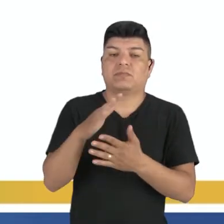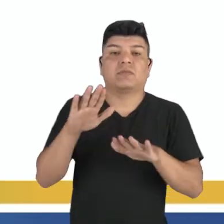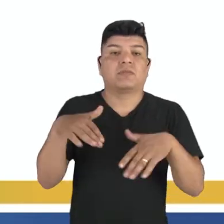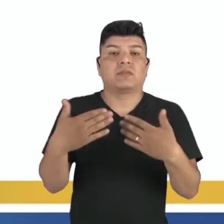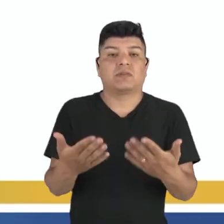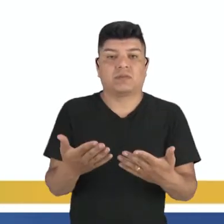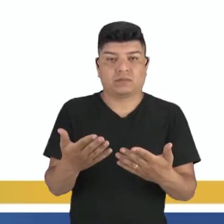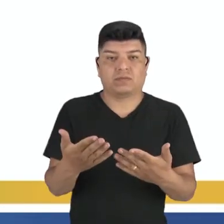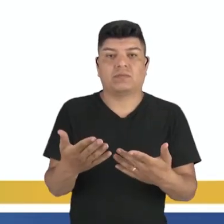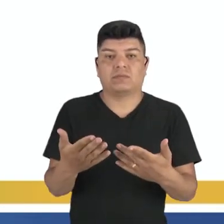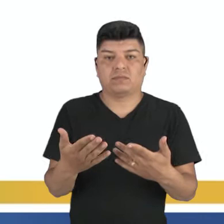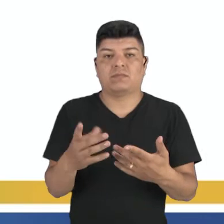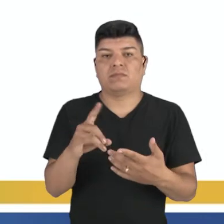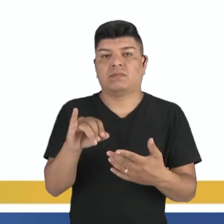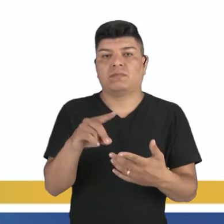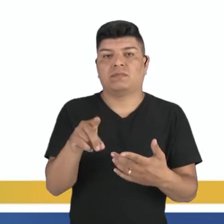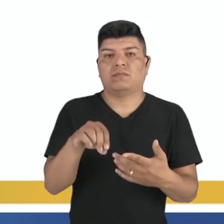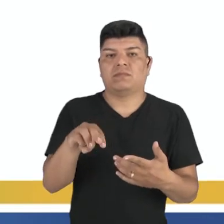que é a dízima periódica,